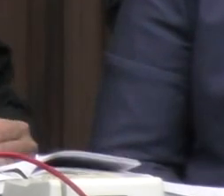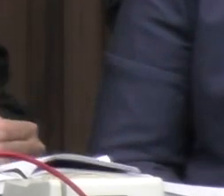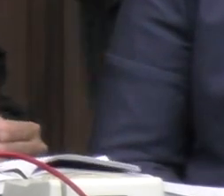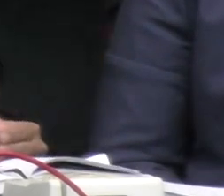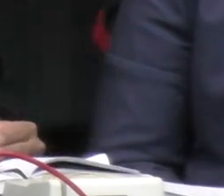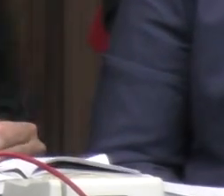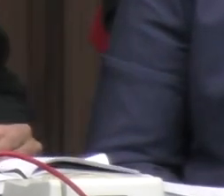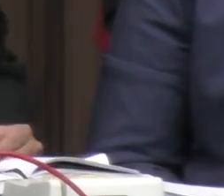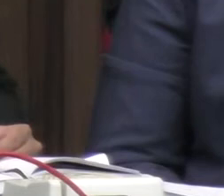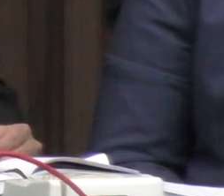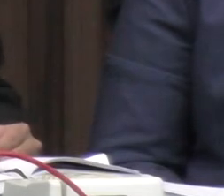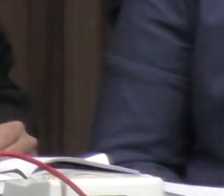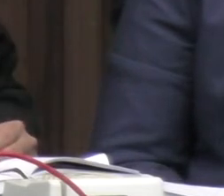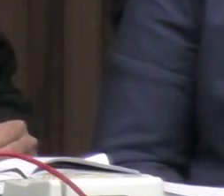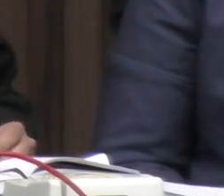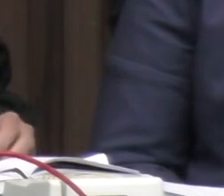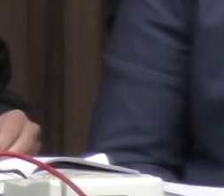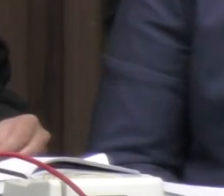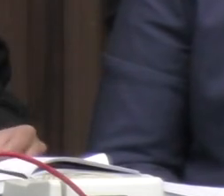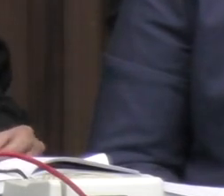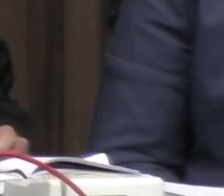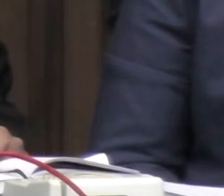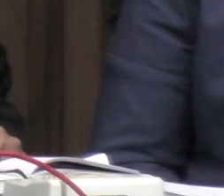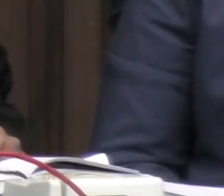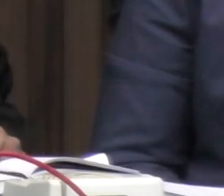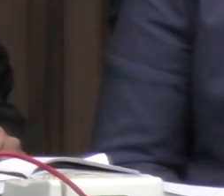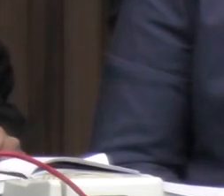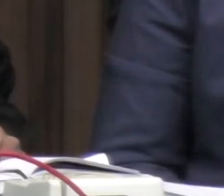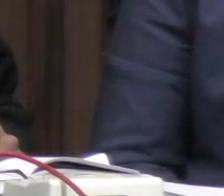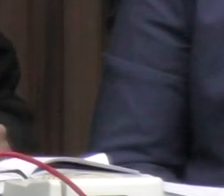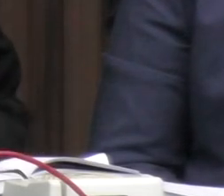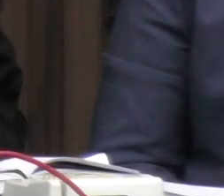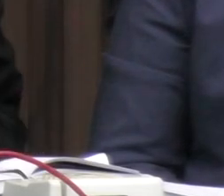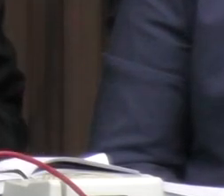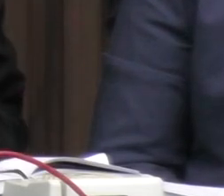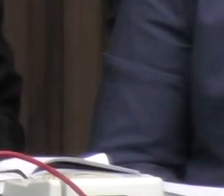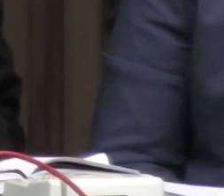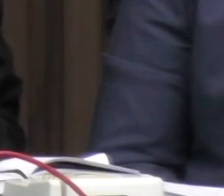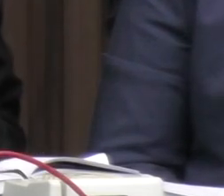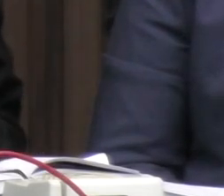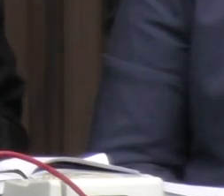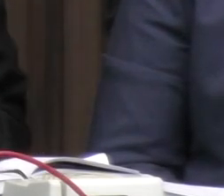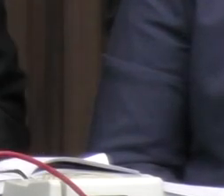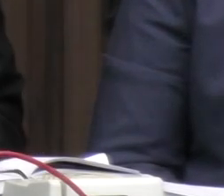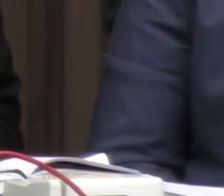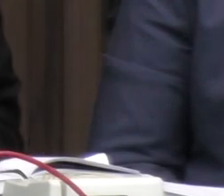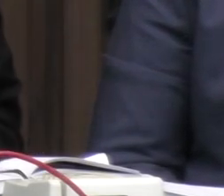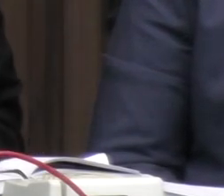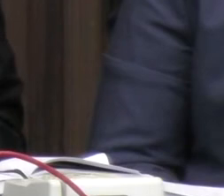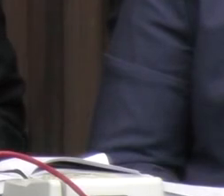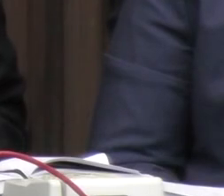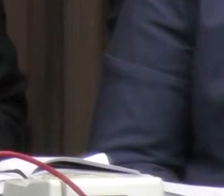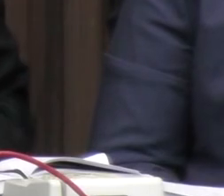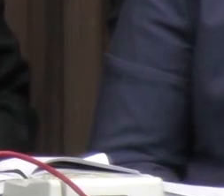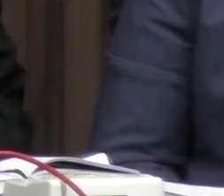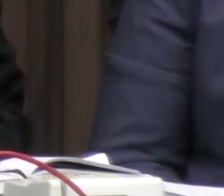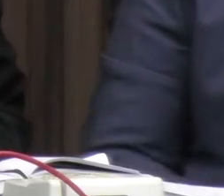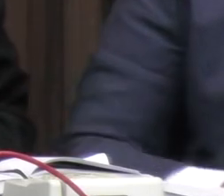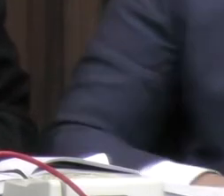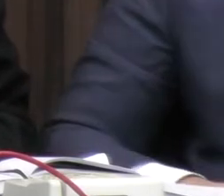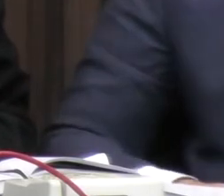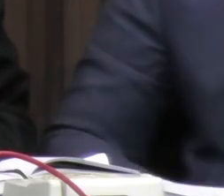em fase de comunicação eu estou explicando aos colegas o que nós vamos fazer hoje e a forma e as